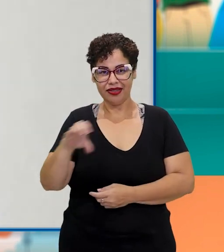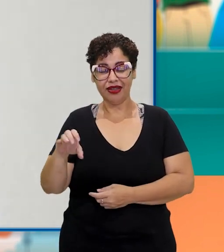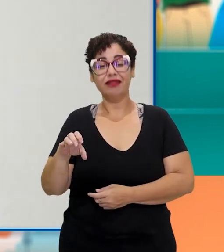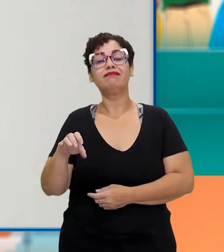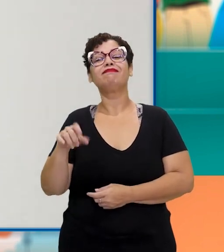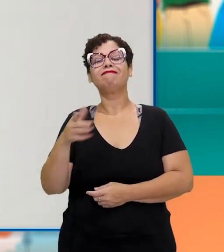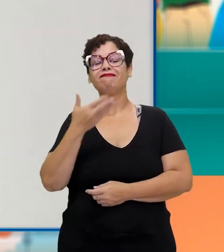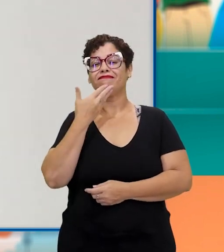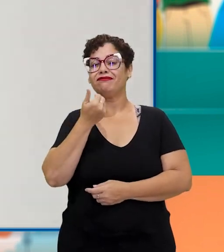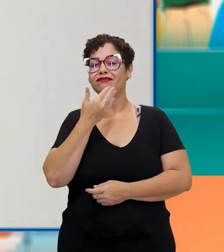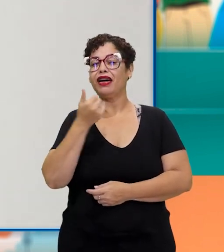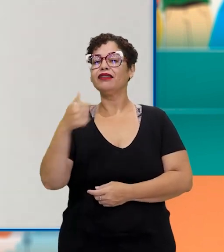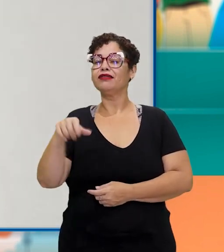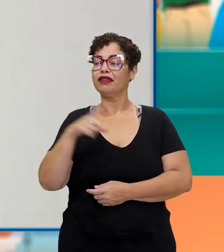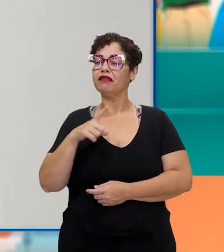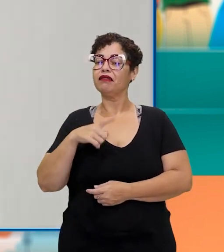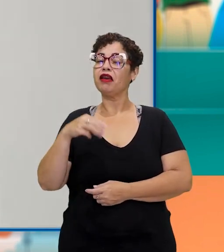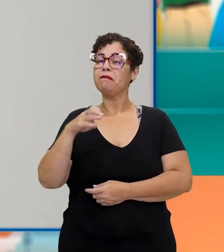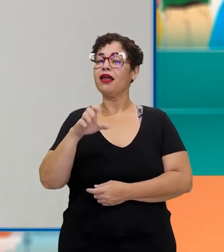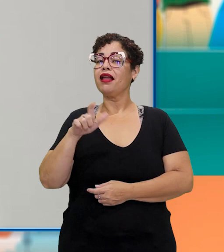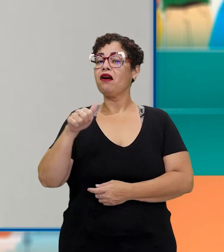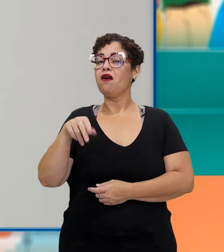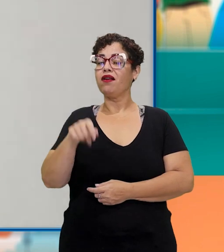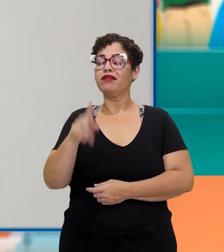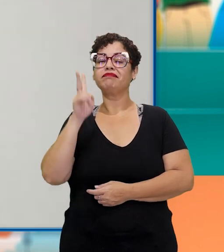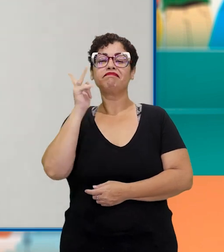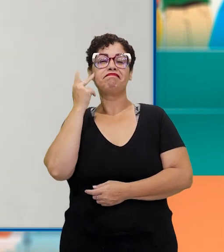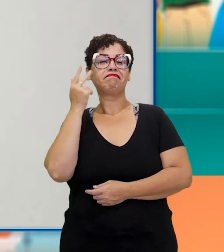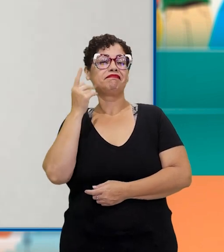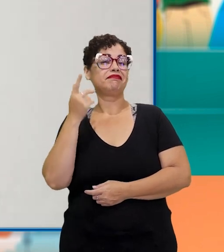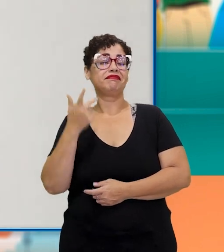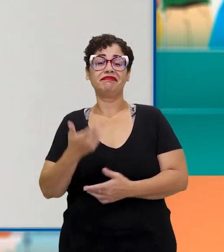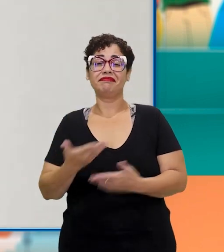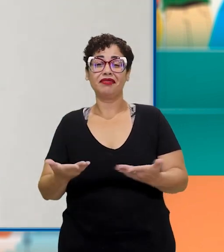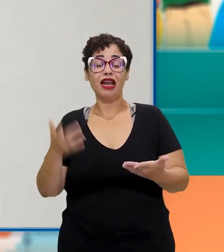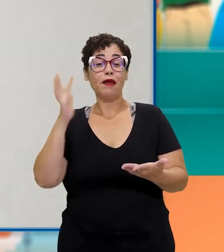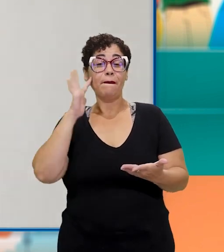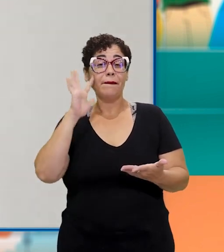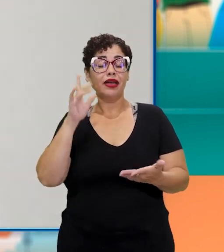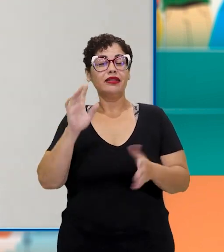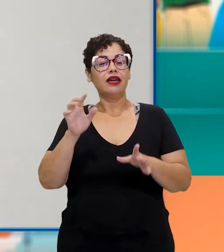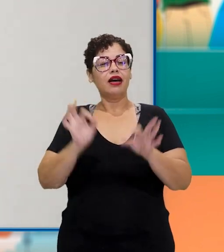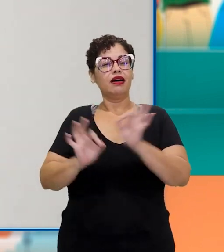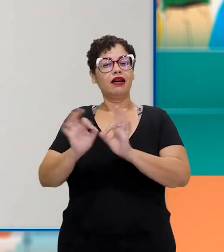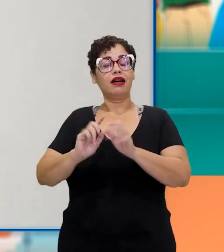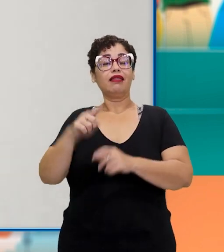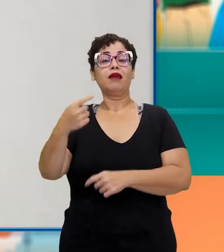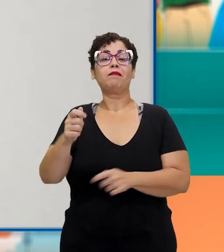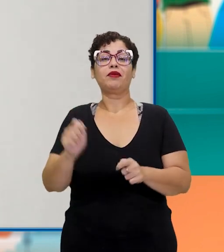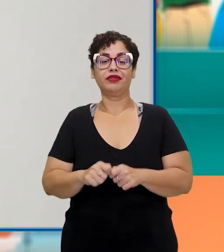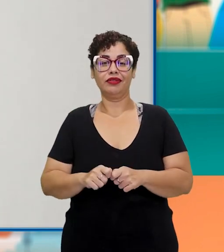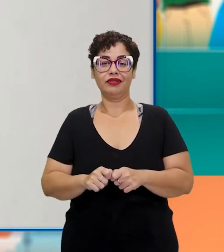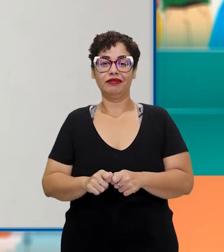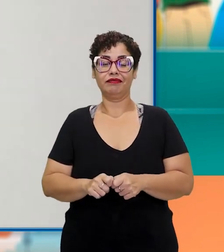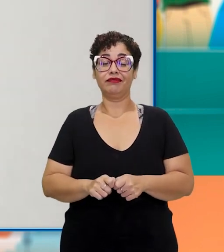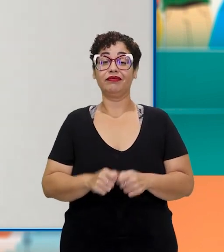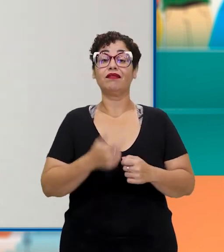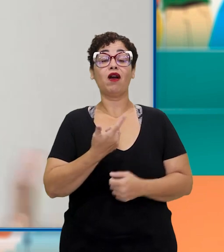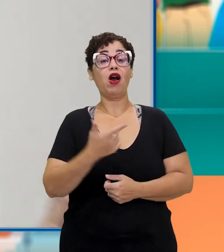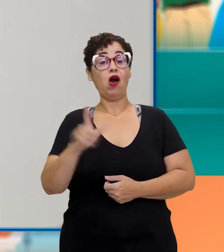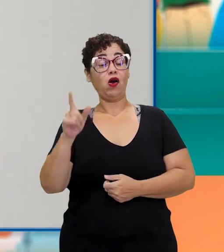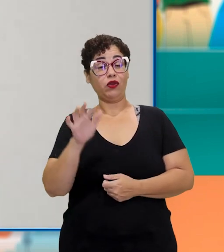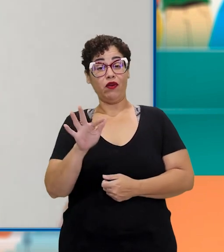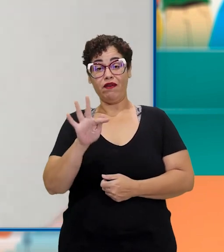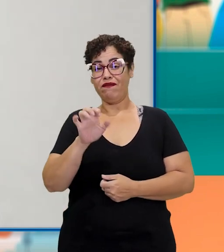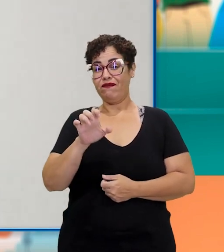na BNCC, é fácil para quem tem um temperamento melancólico, já que sempre pensam antes de agir. Agora,